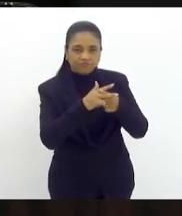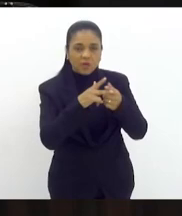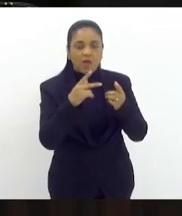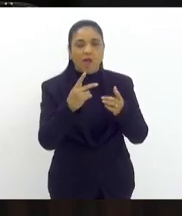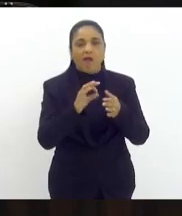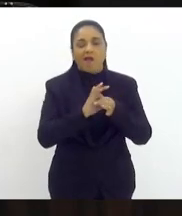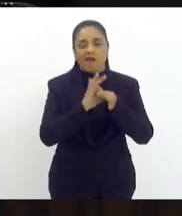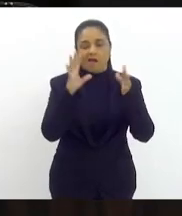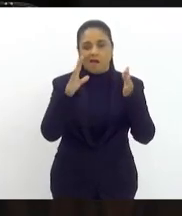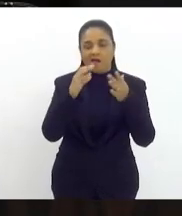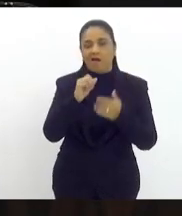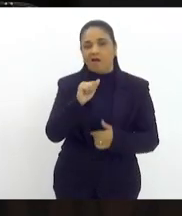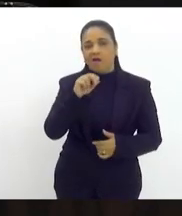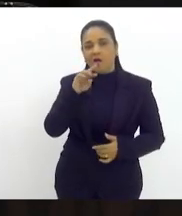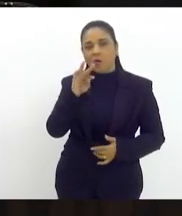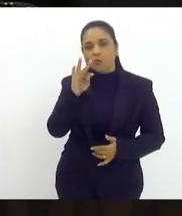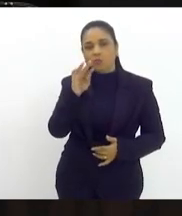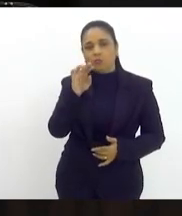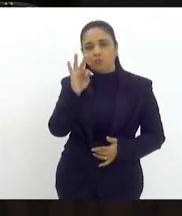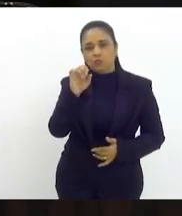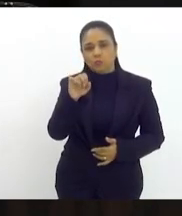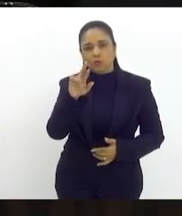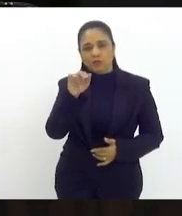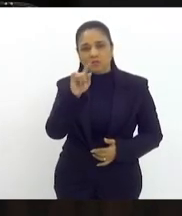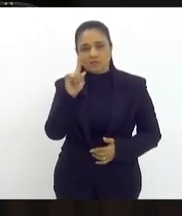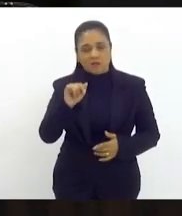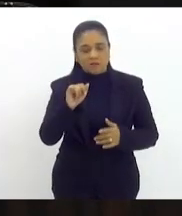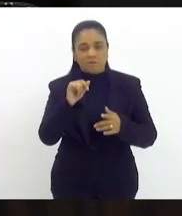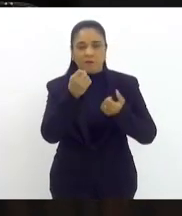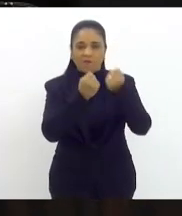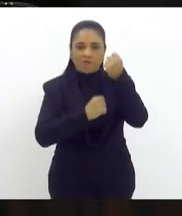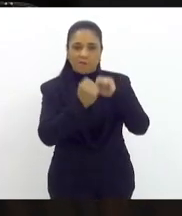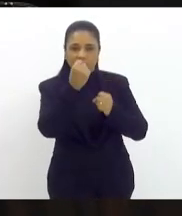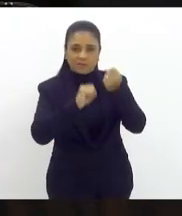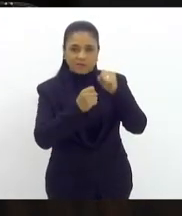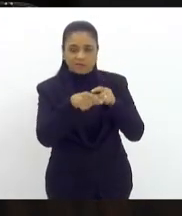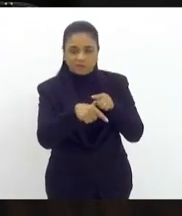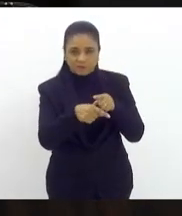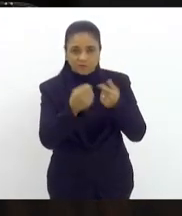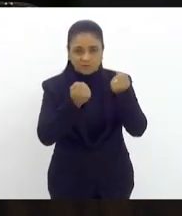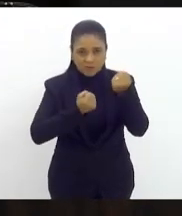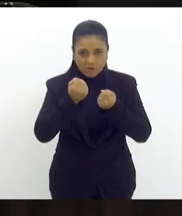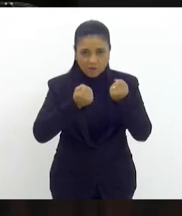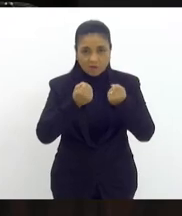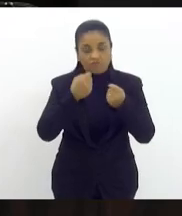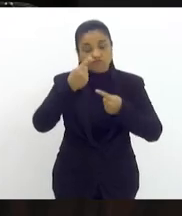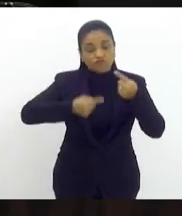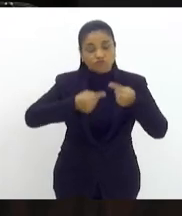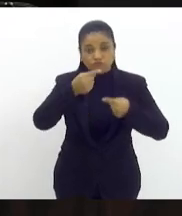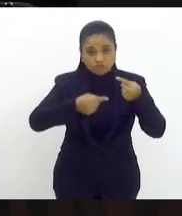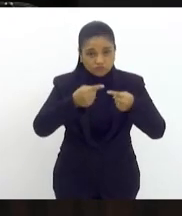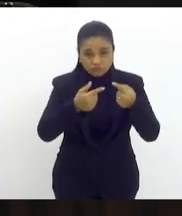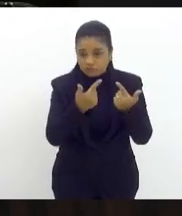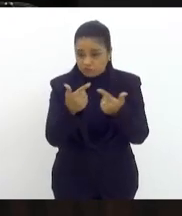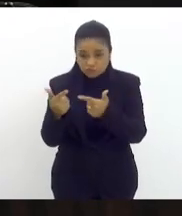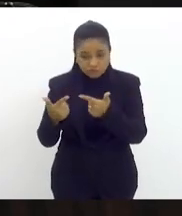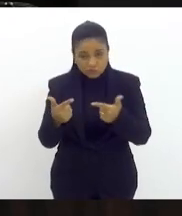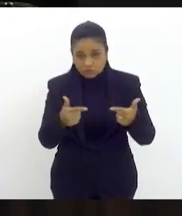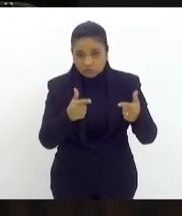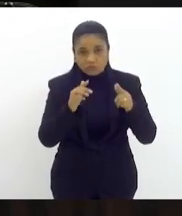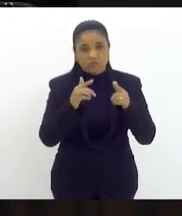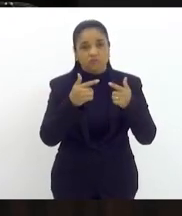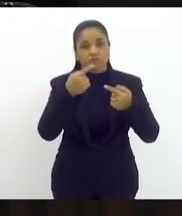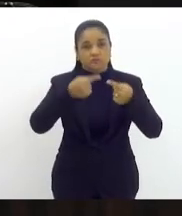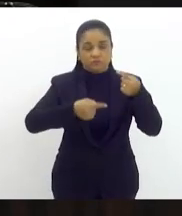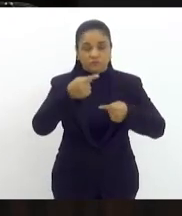autorizadas pelo fabricante. Em discussão. Em discussão. Não havendo com quem